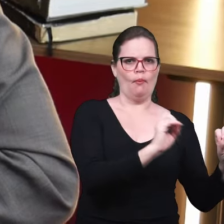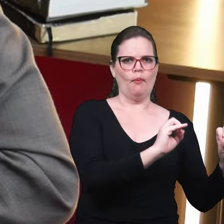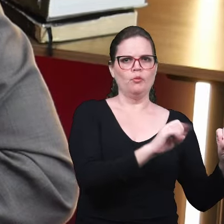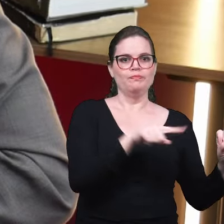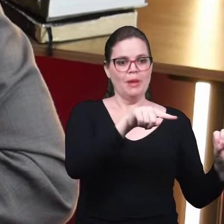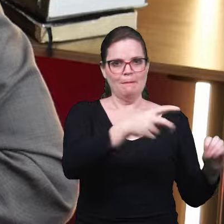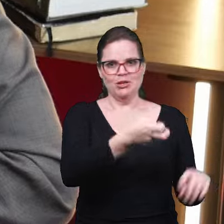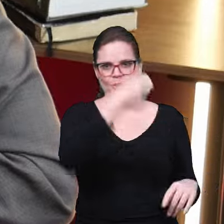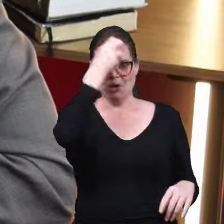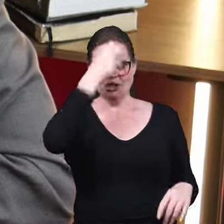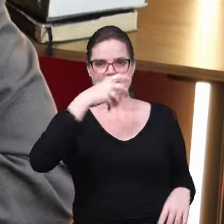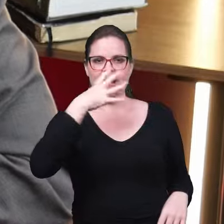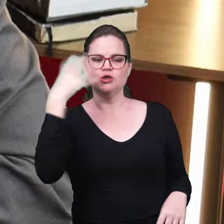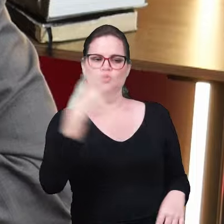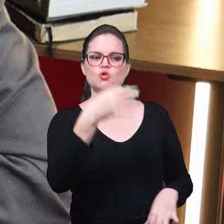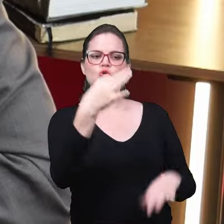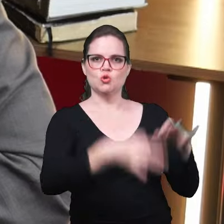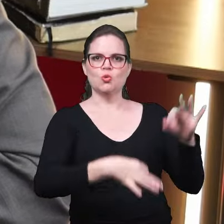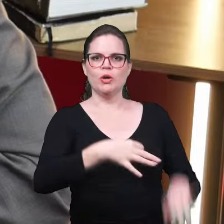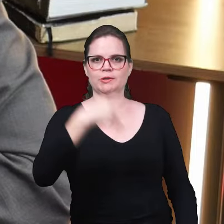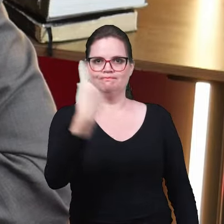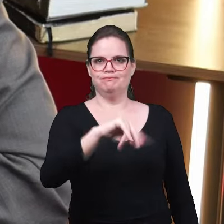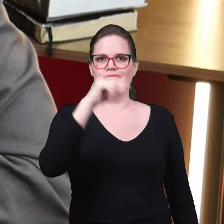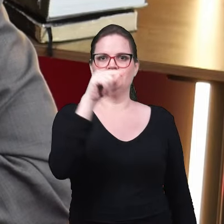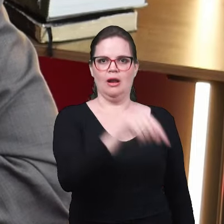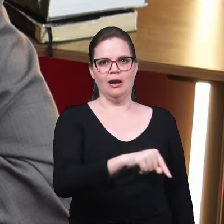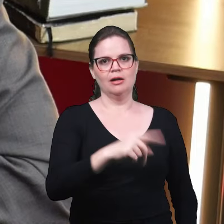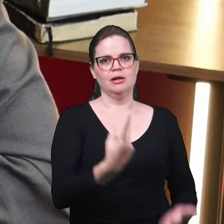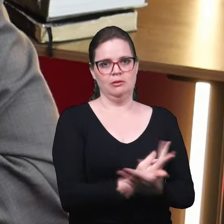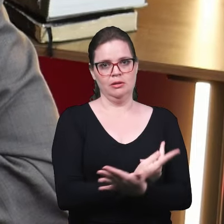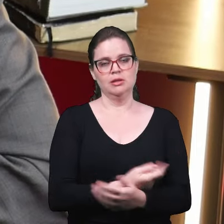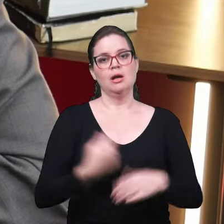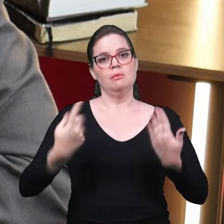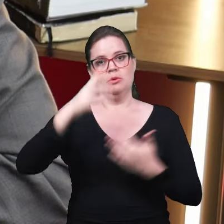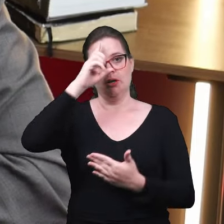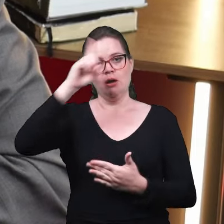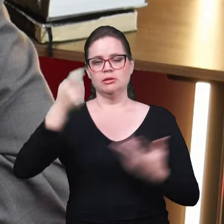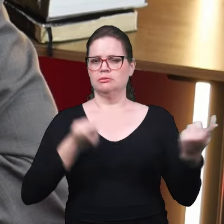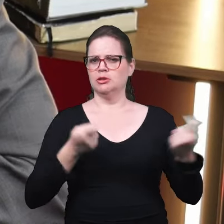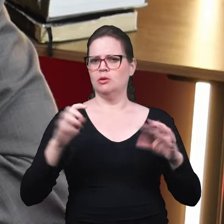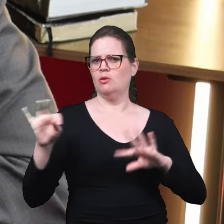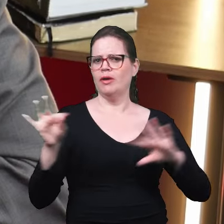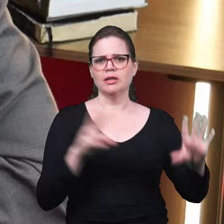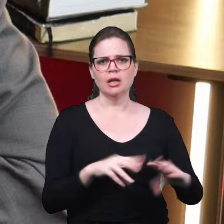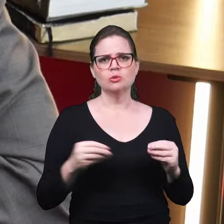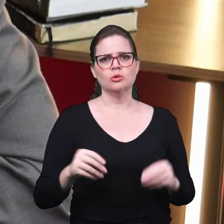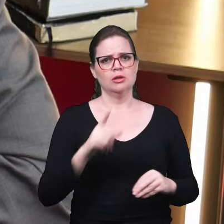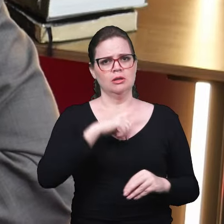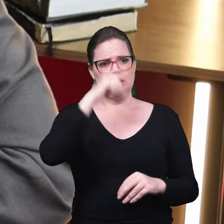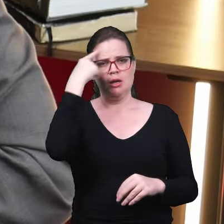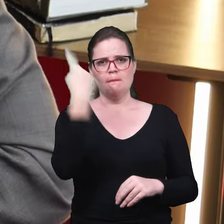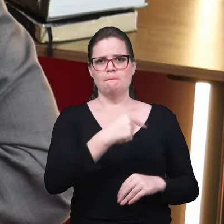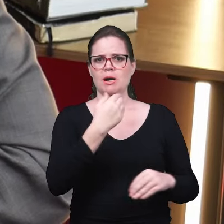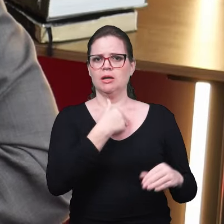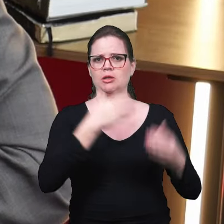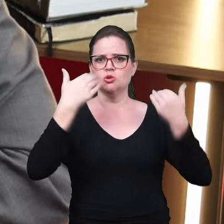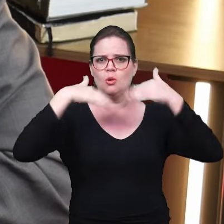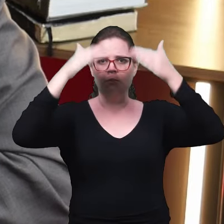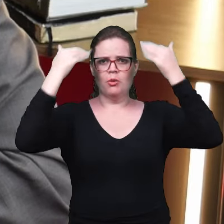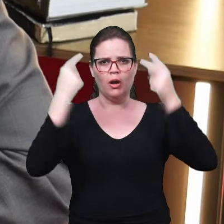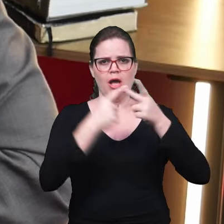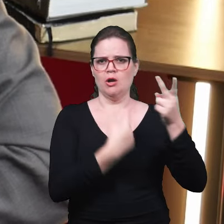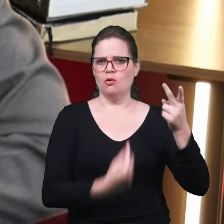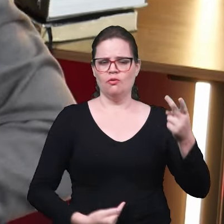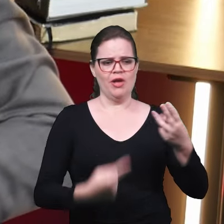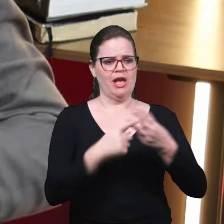é um Deus que tem o domínio sobre toda a obra criadora, sobre todas as coisas, né? Sobre os reis, sobre os reinos, sobre os homens, sobre